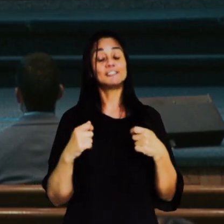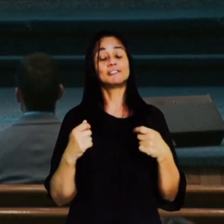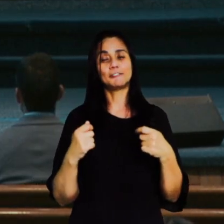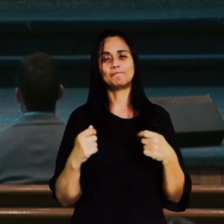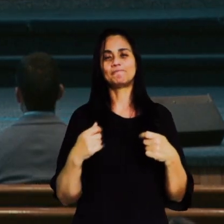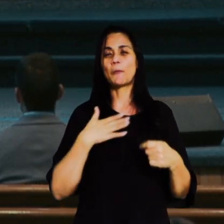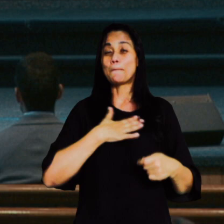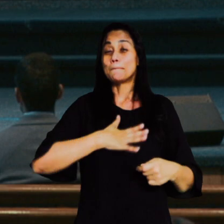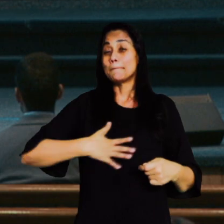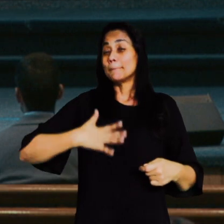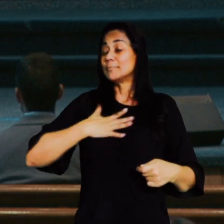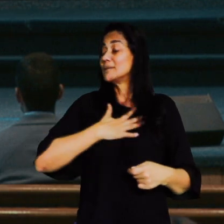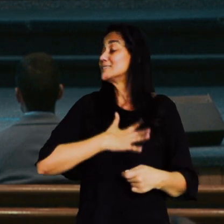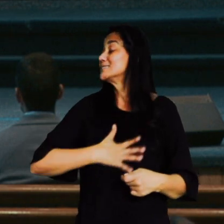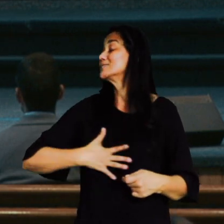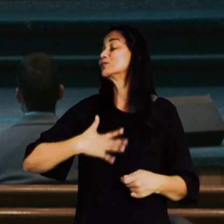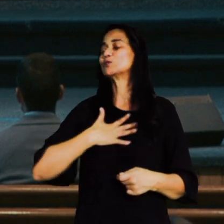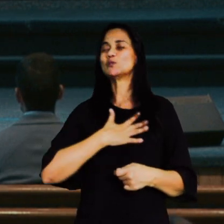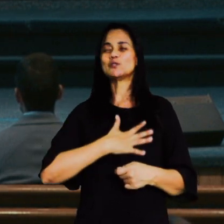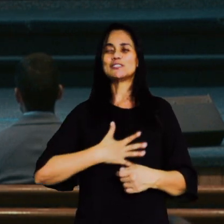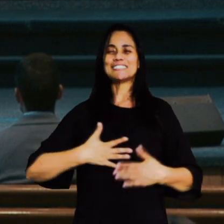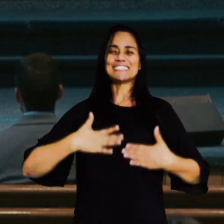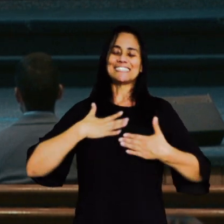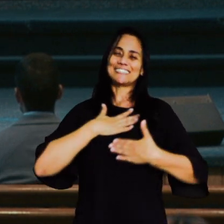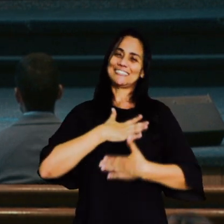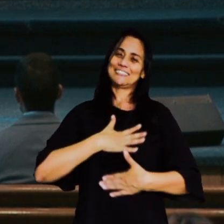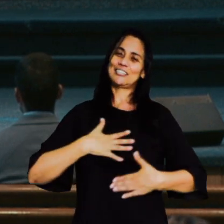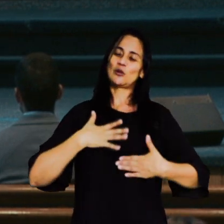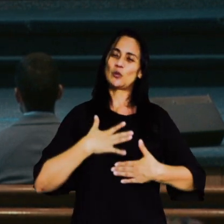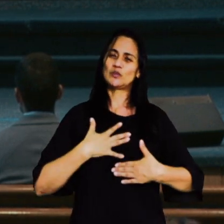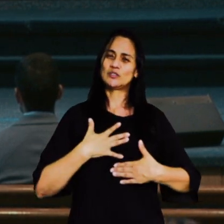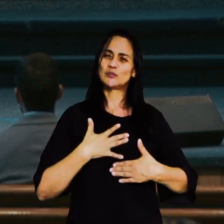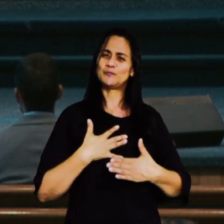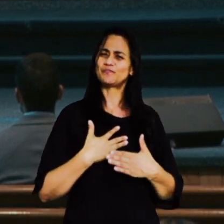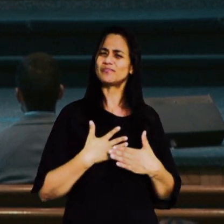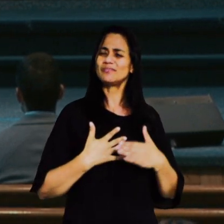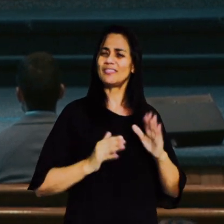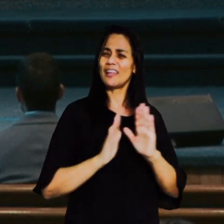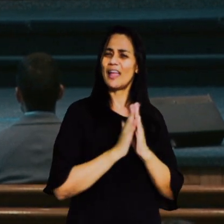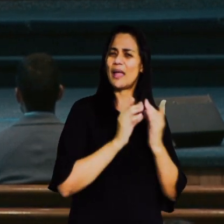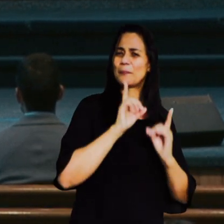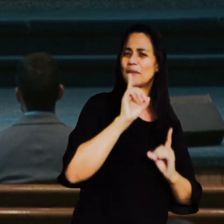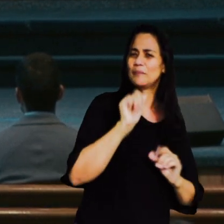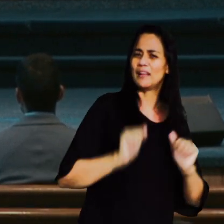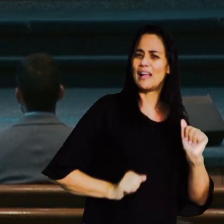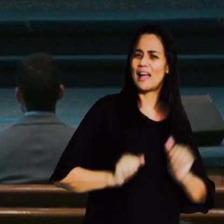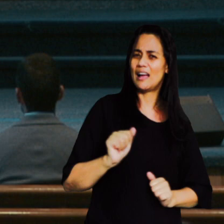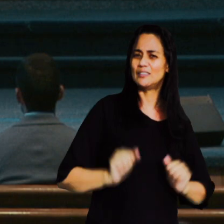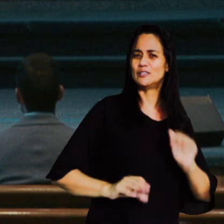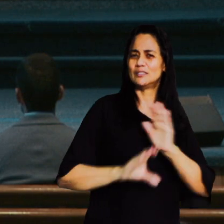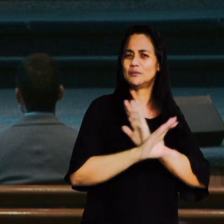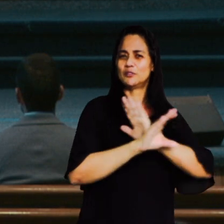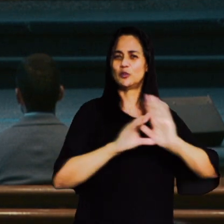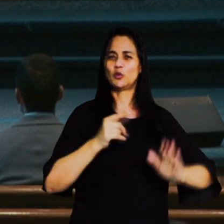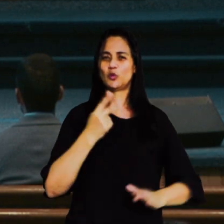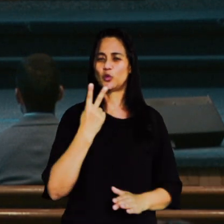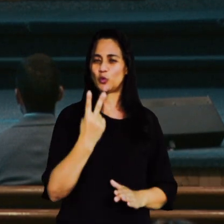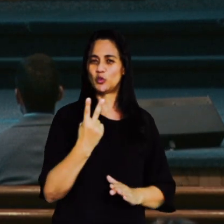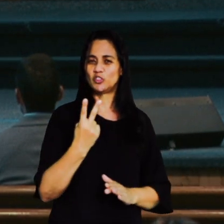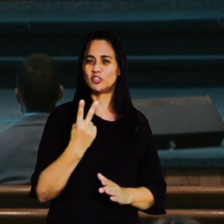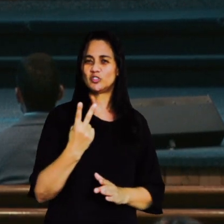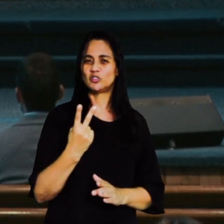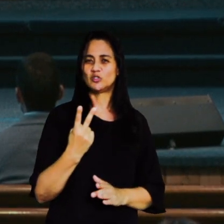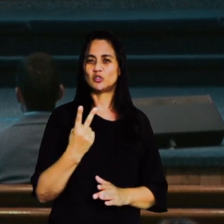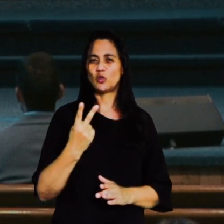Prazeroso. Prazeroso. Desde Atos capítulo 2, do dia do Pentecoste, que o povo